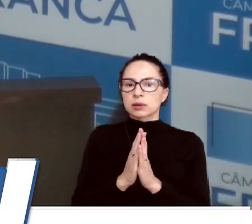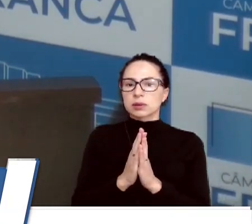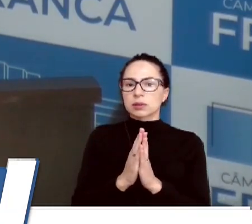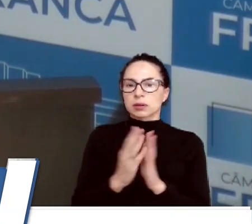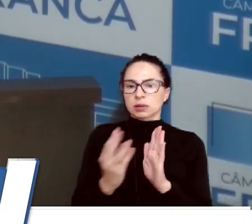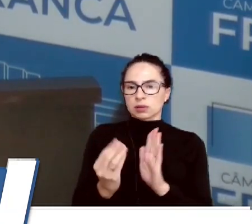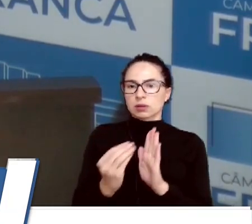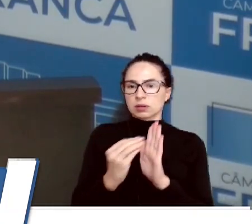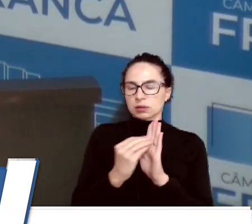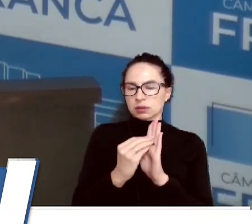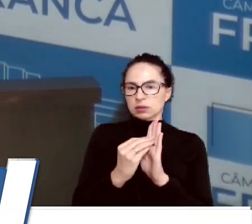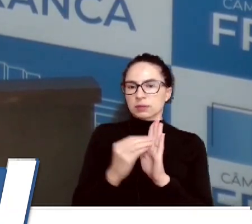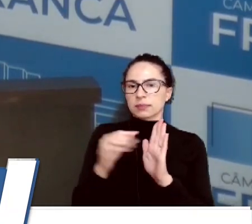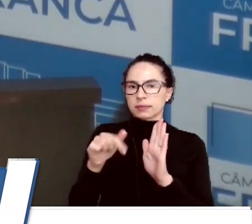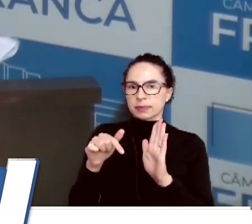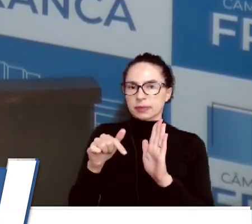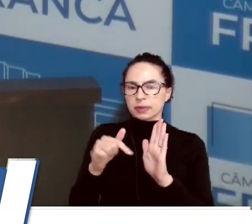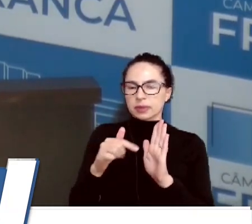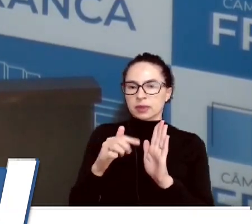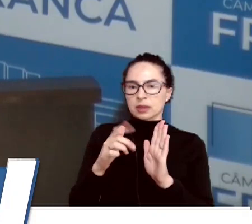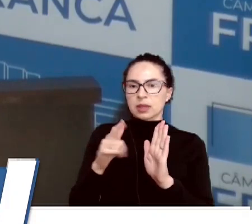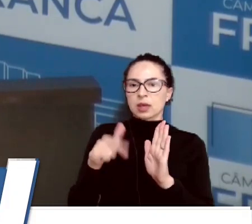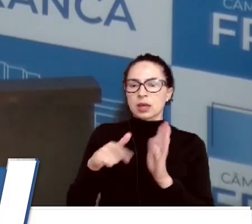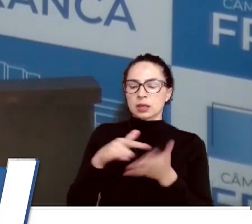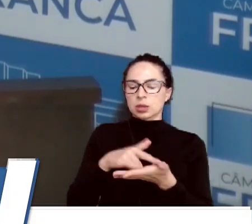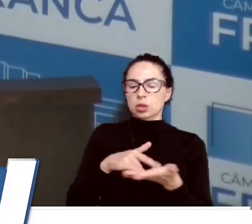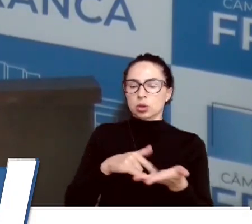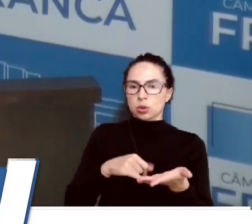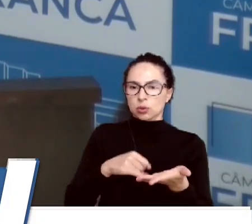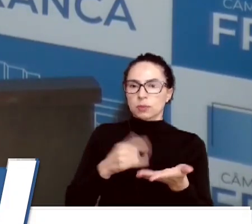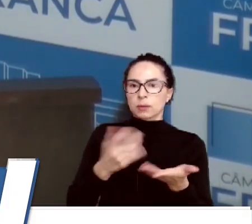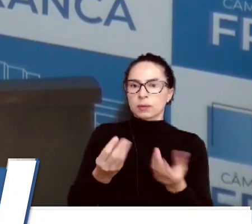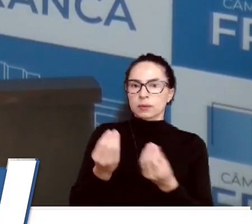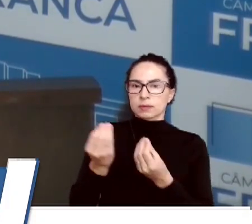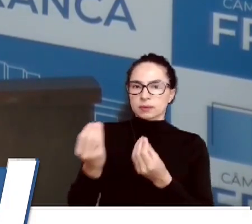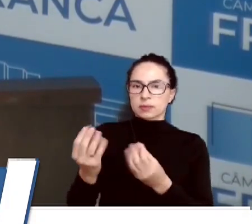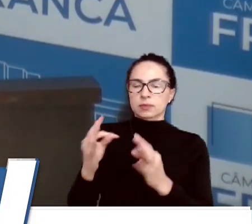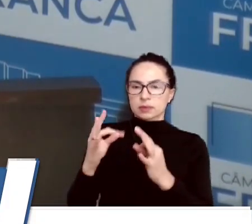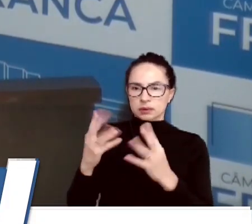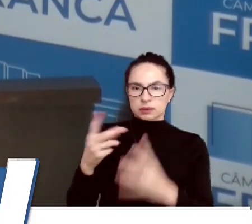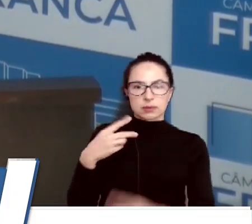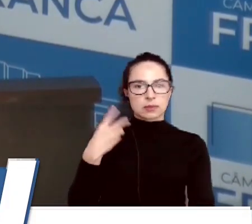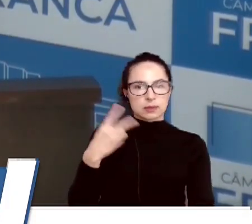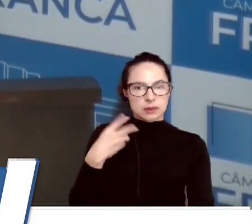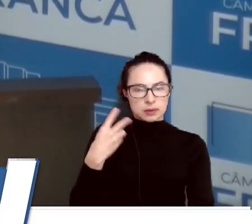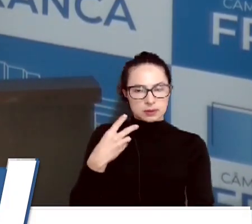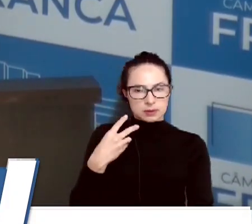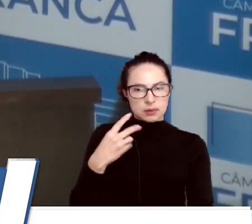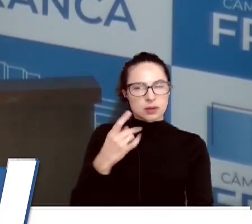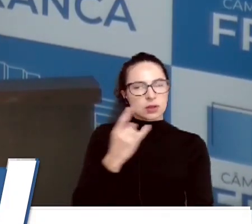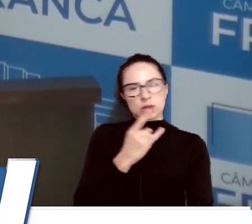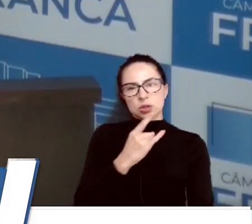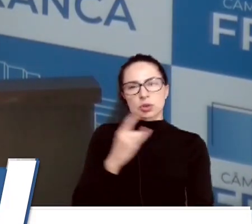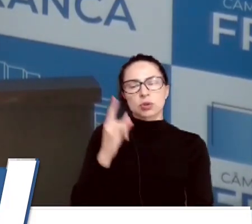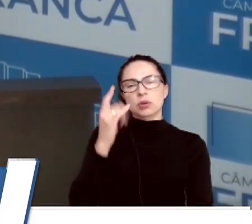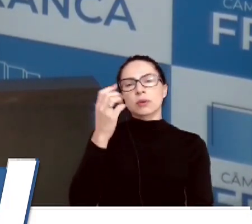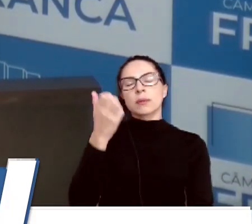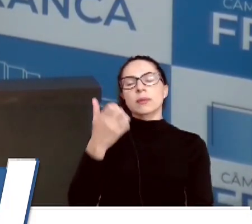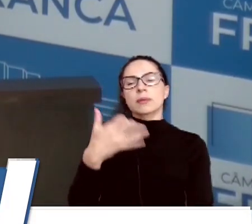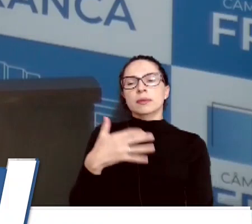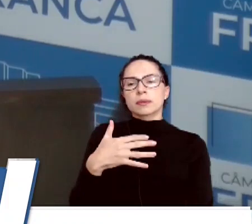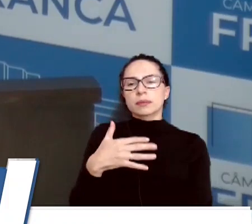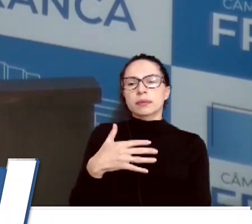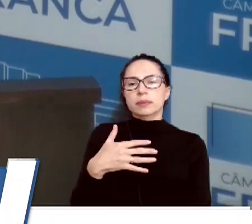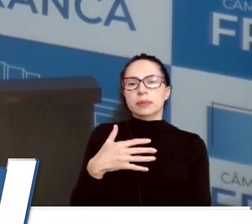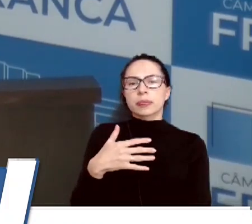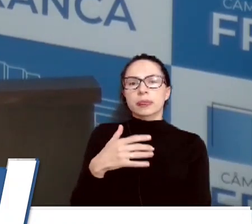da Câmara o registro dessa documentação que nós deixamos com todos os vereadores. E finalizando, dizer o seguinte, para